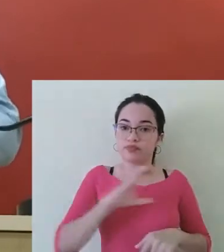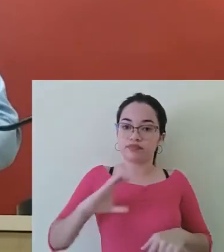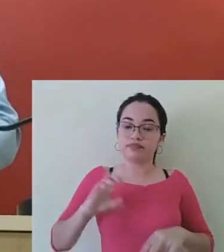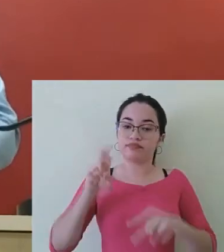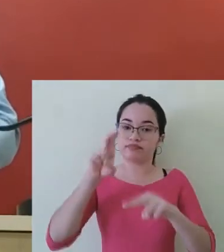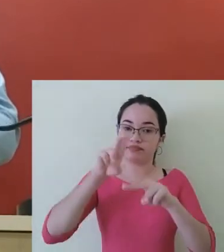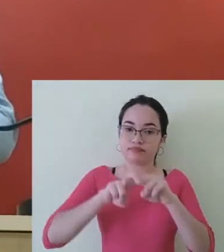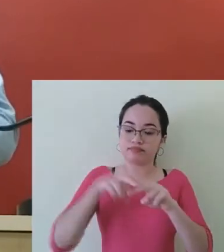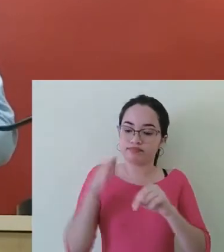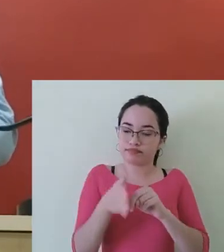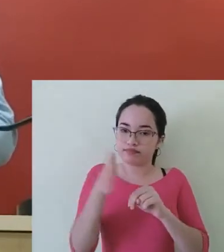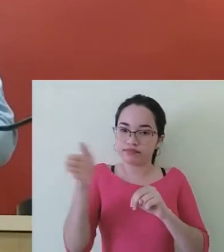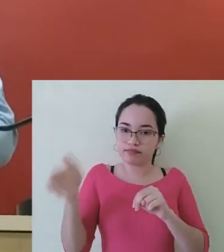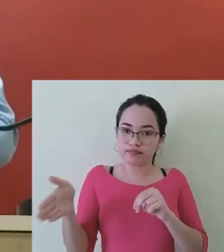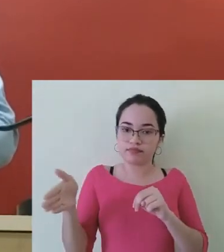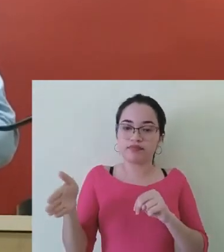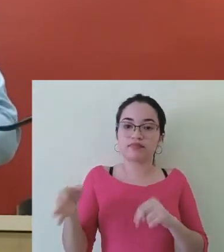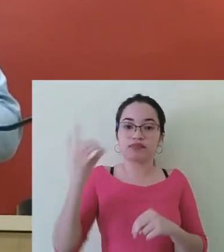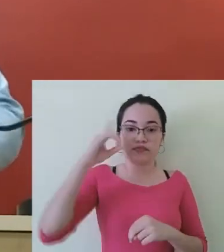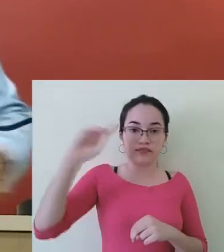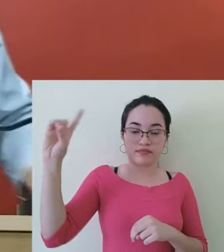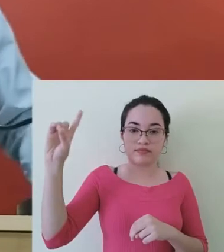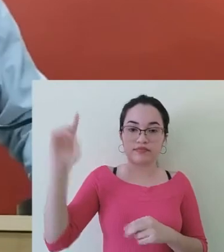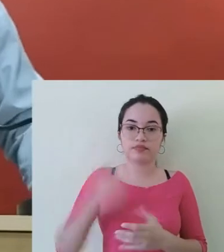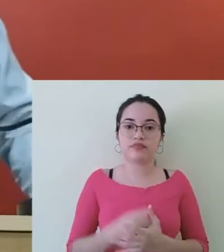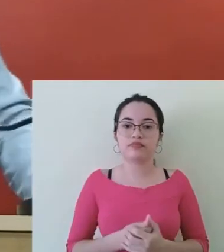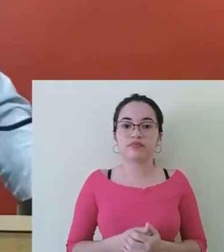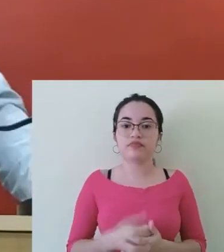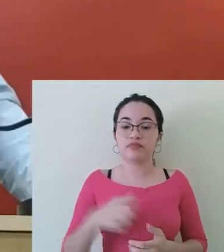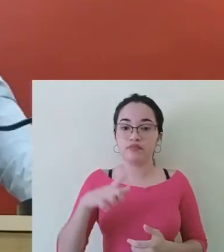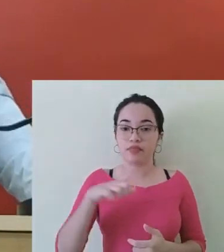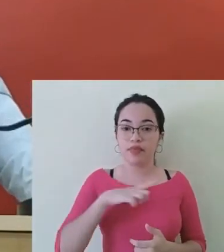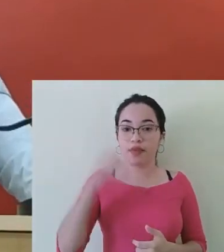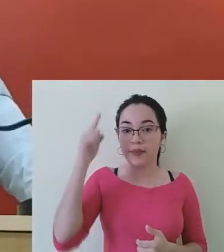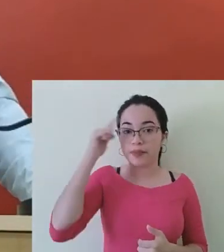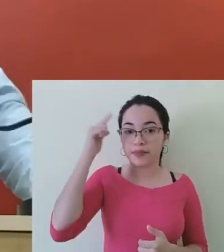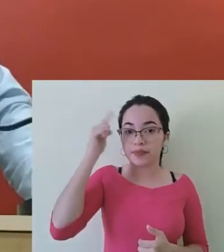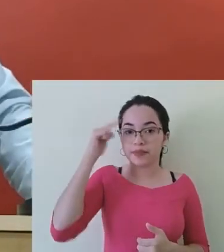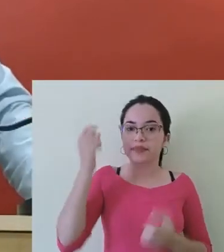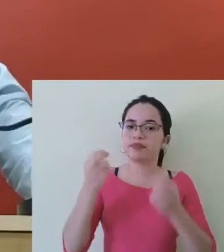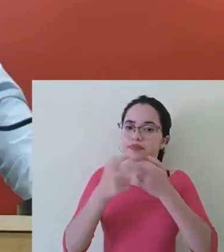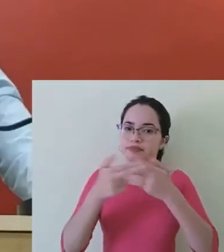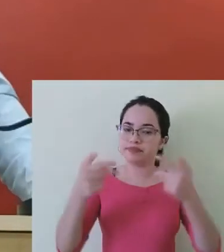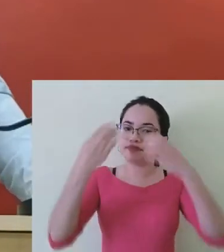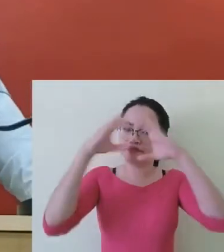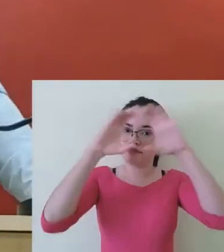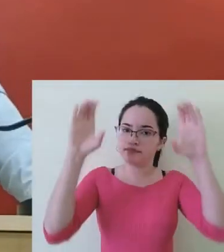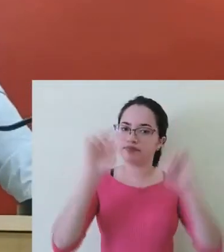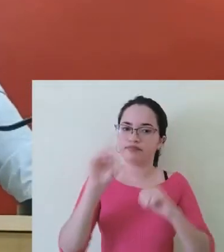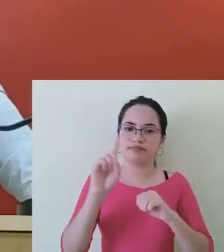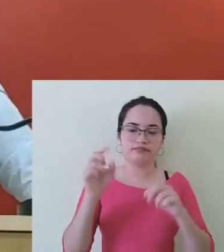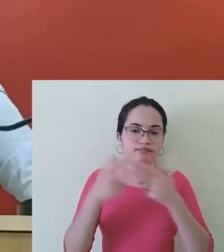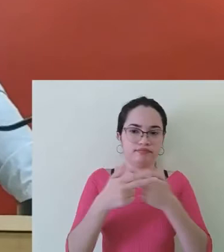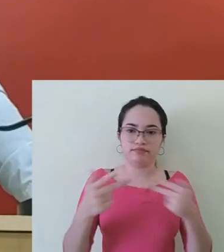está assentado à direita de Deus. Mantenham o pensamento nas coisas do alto e não